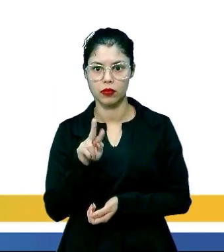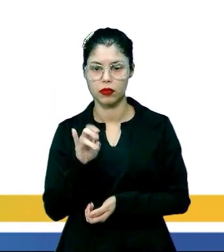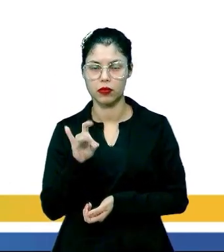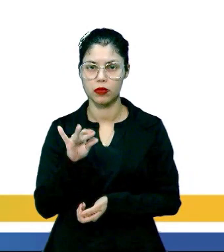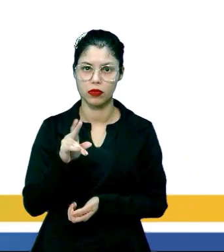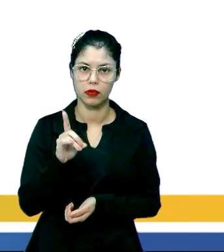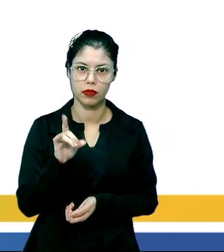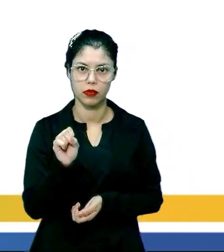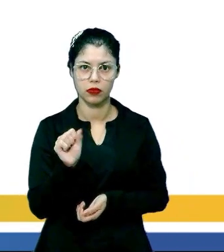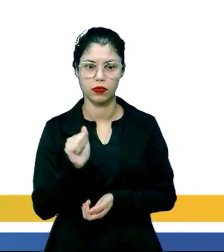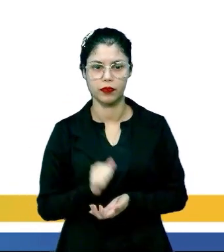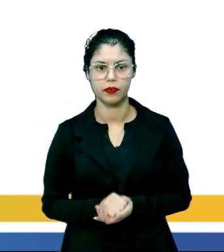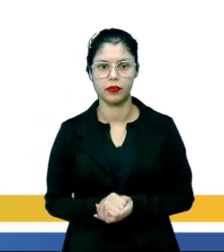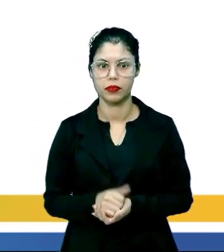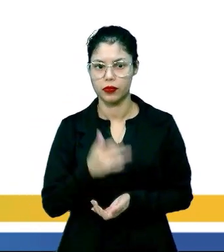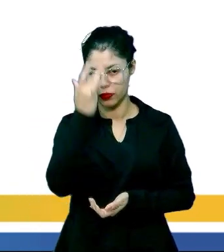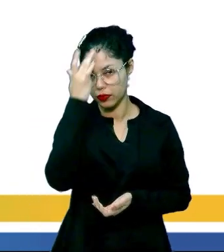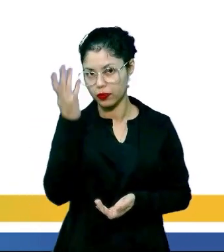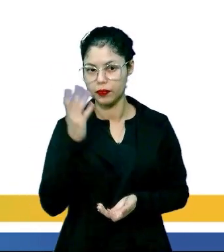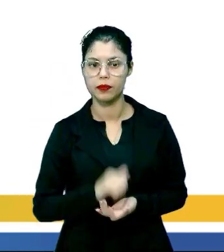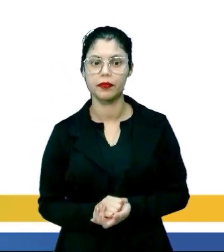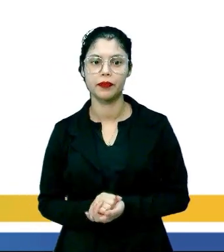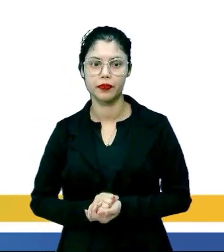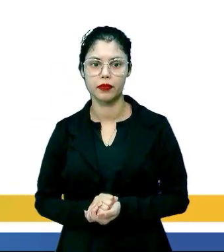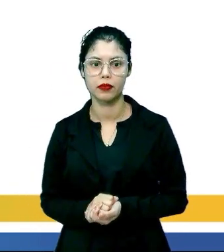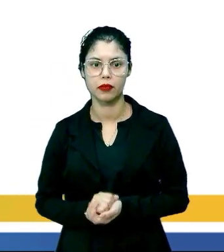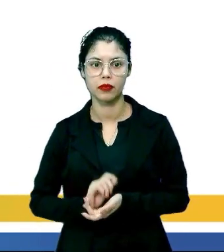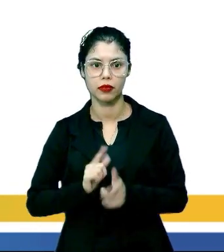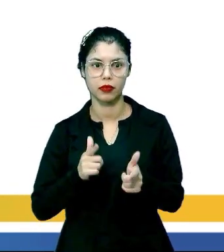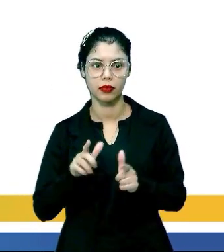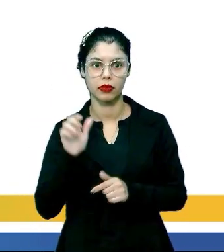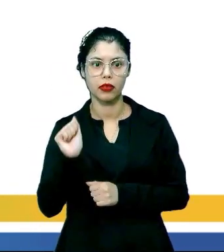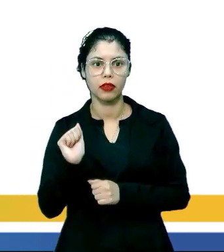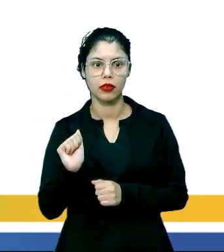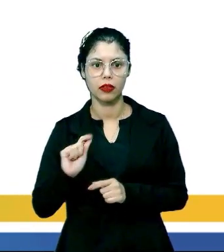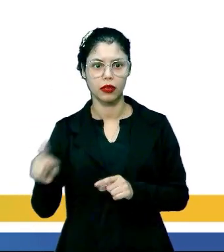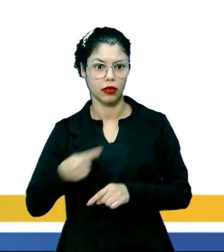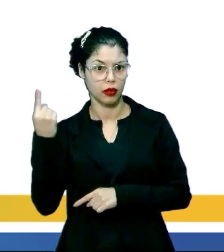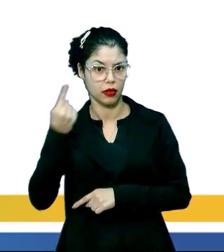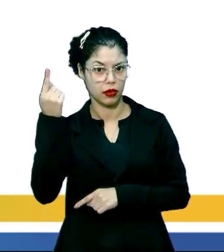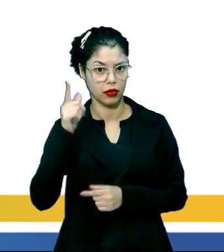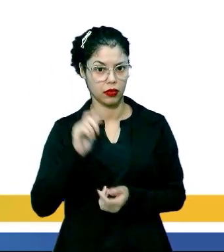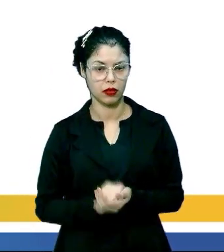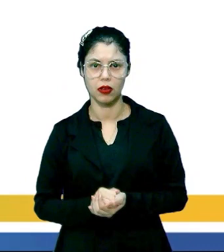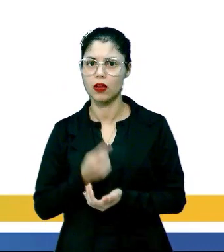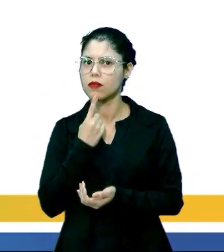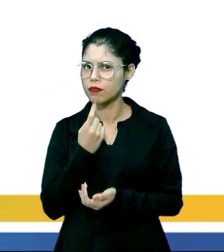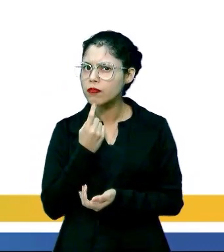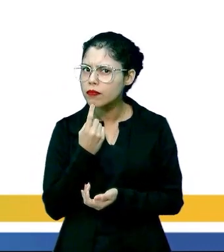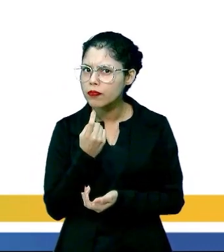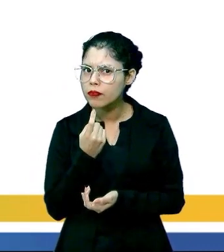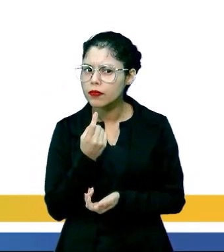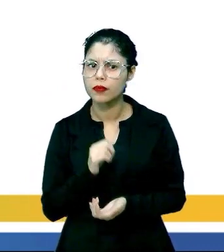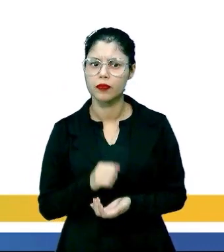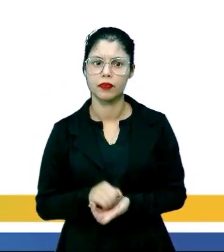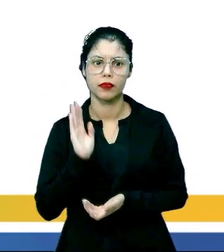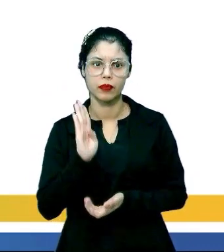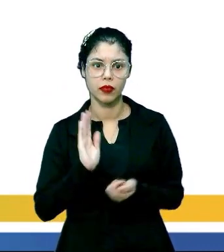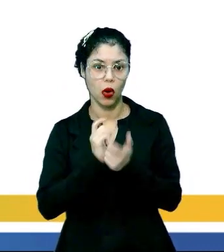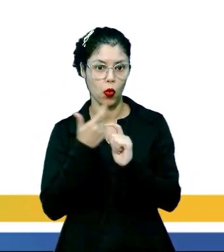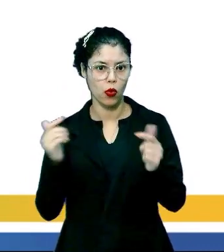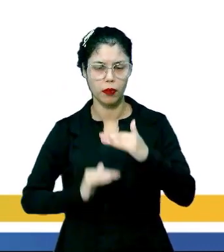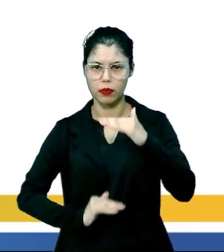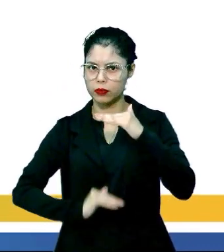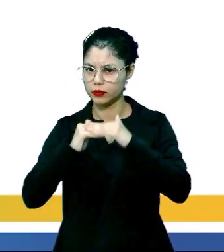por diabetes insípido? Essa tá fácil, né, pessoal? Alternativa A é a alta taxa de glicose no sangue?